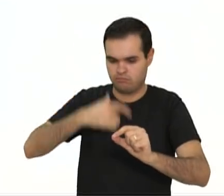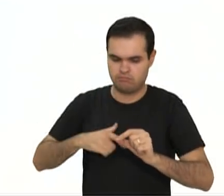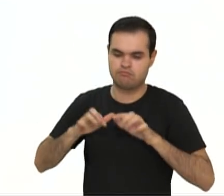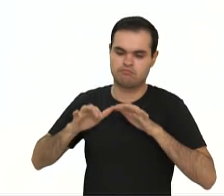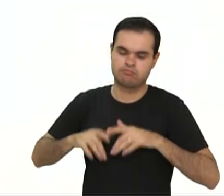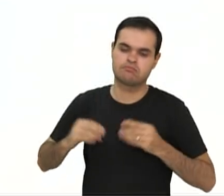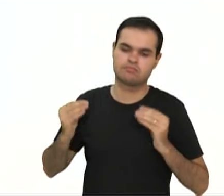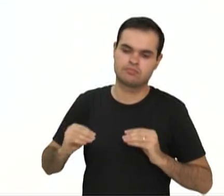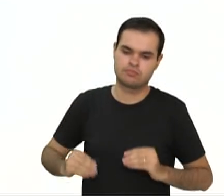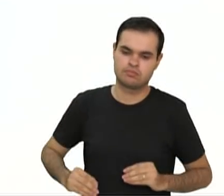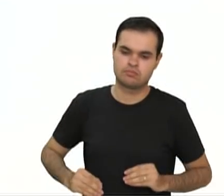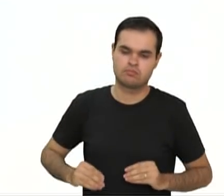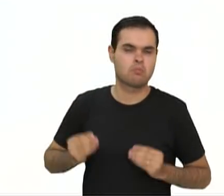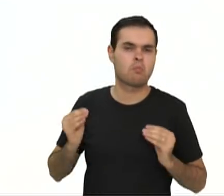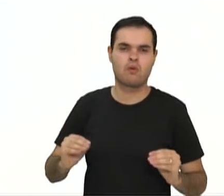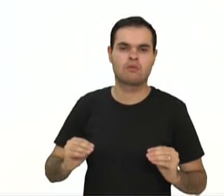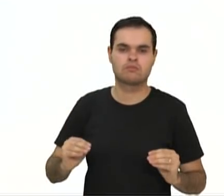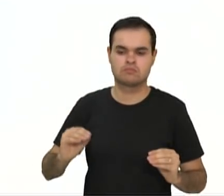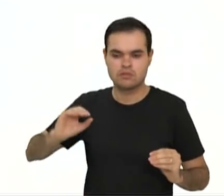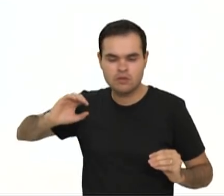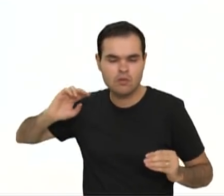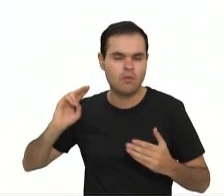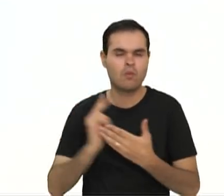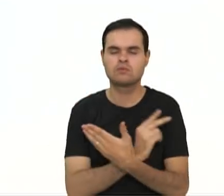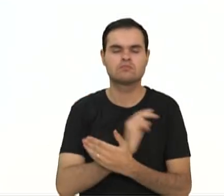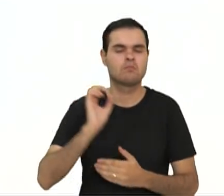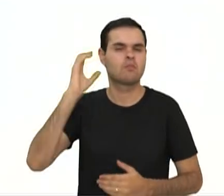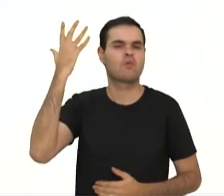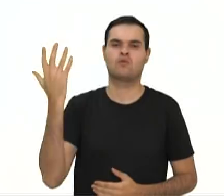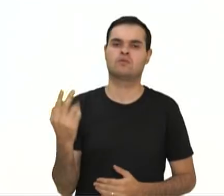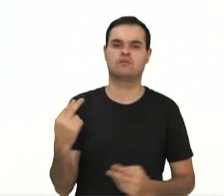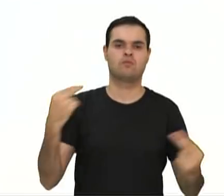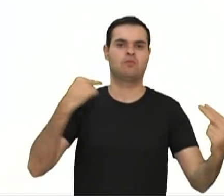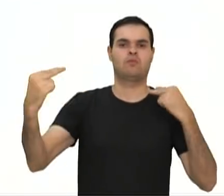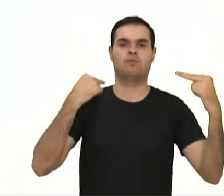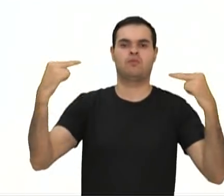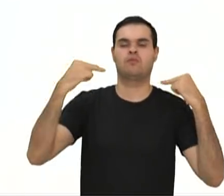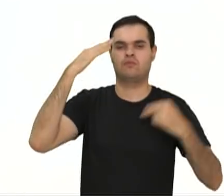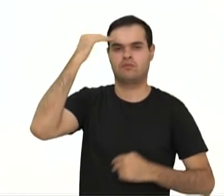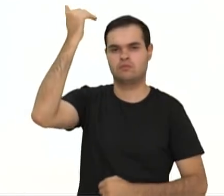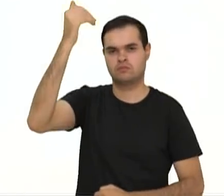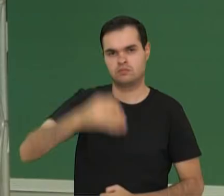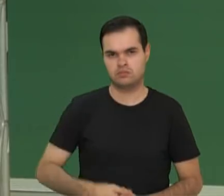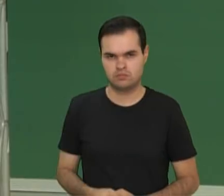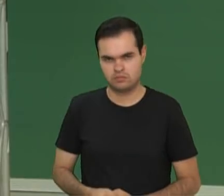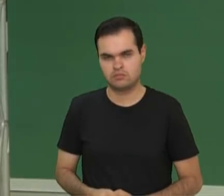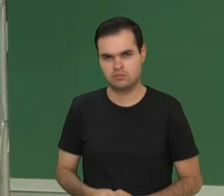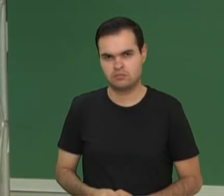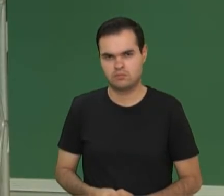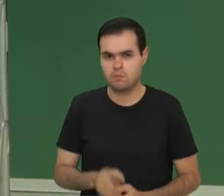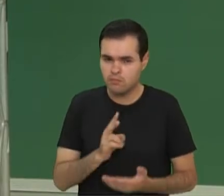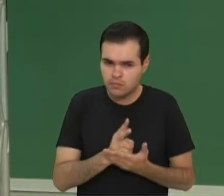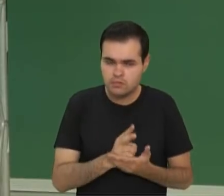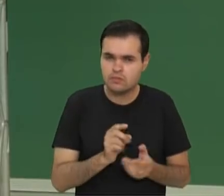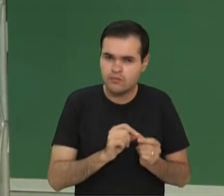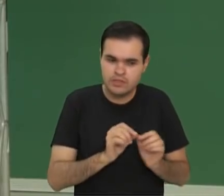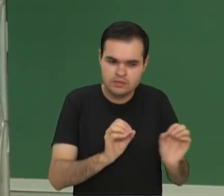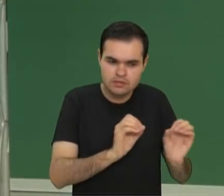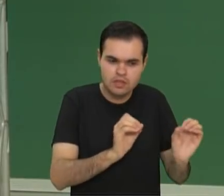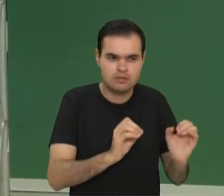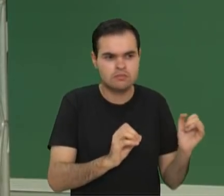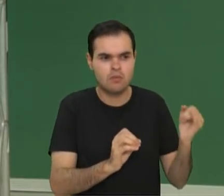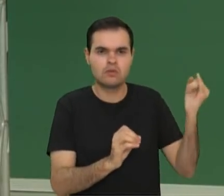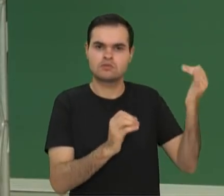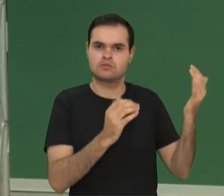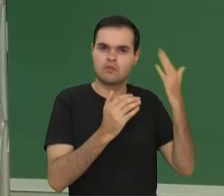se tornaram celebridades, mesmo sem fazer nada célebre. Quando o autor utiliza essa expressão "é